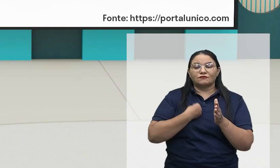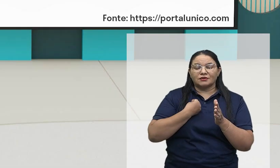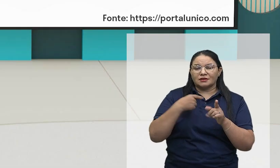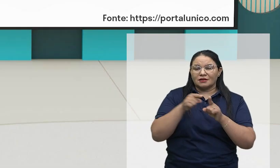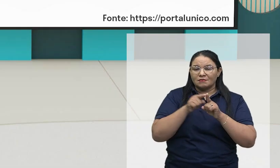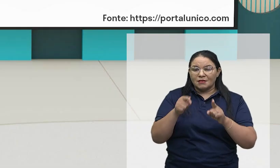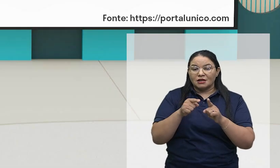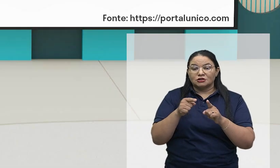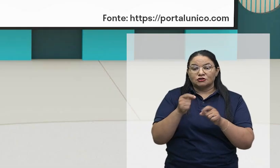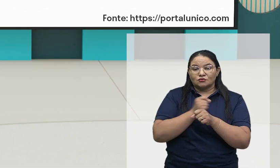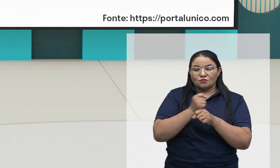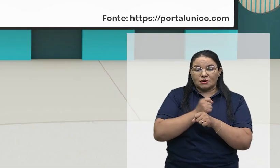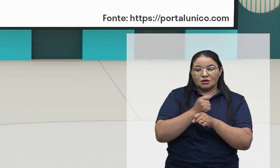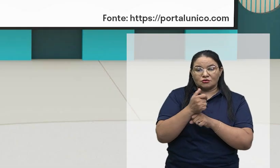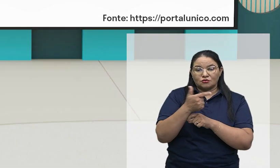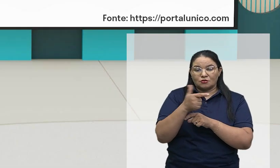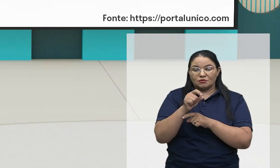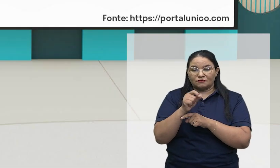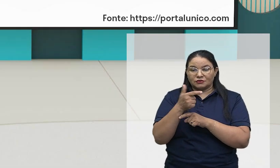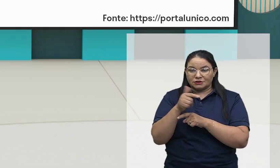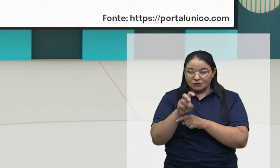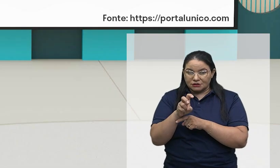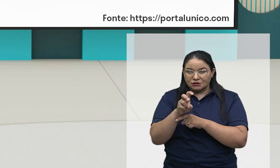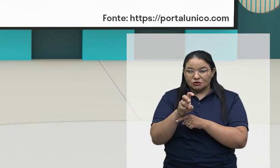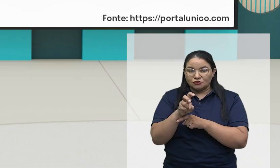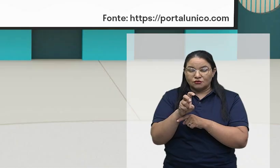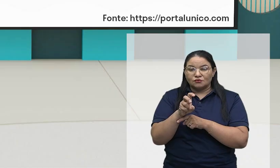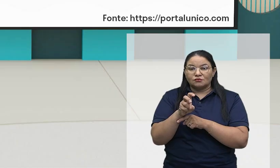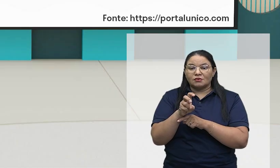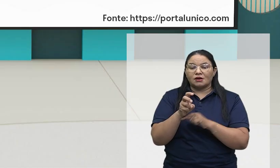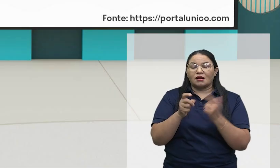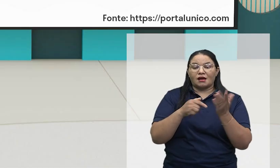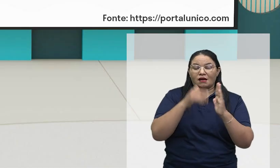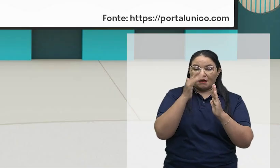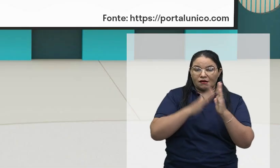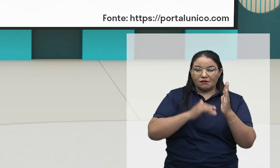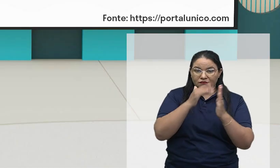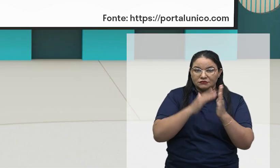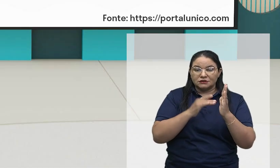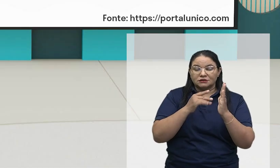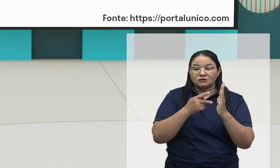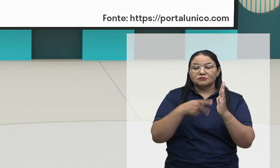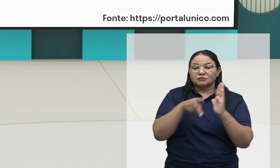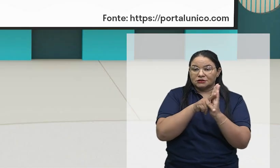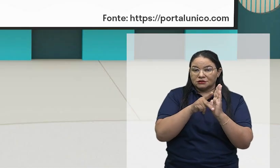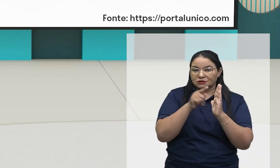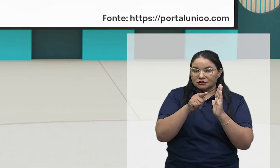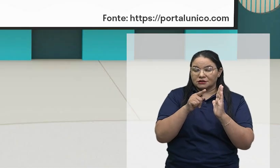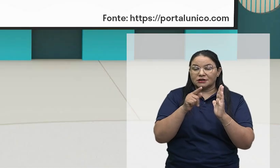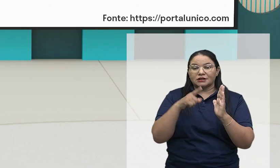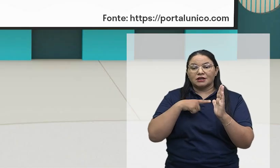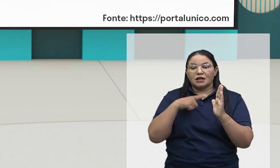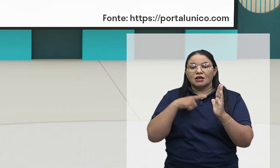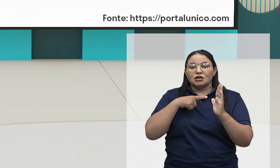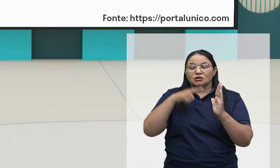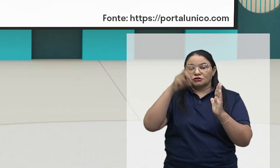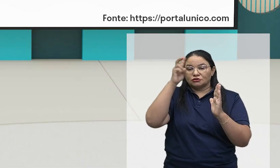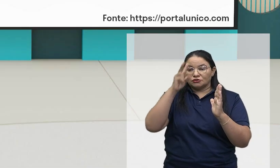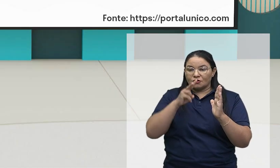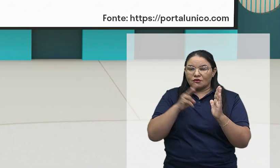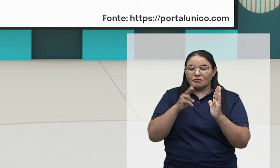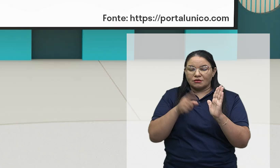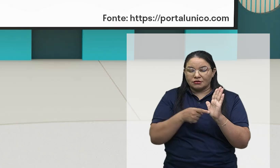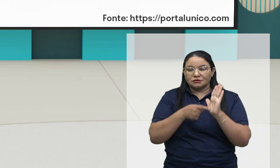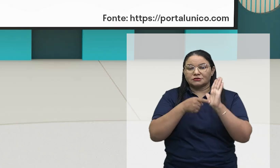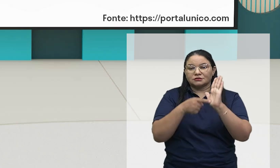em 2025, essa obra que traz um pouco dessa história e da sua forma de fazer arte veio à